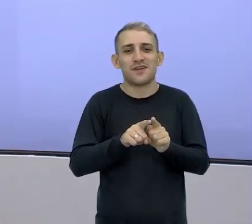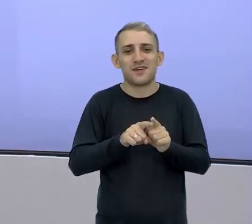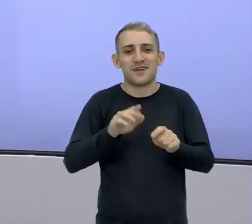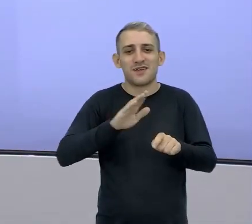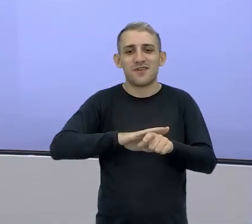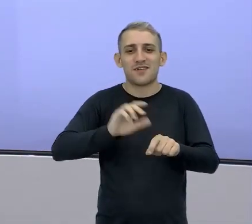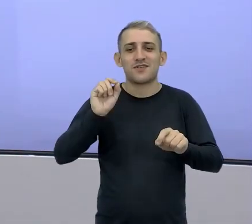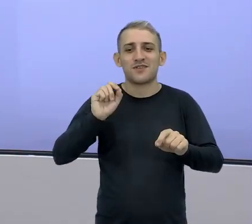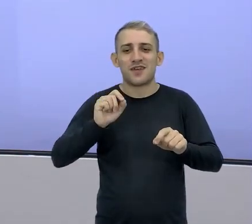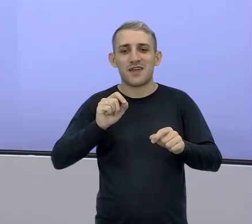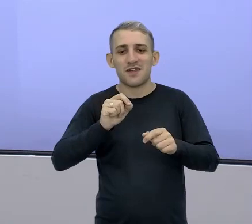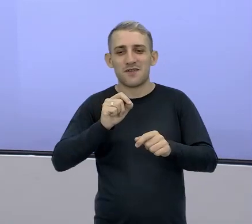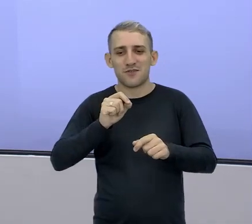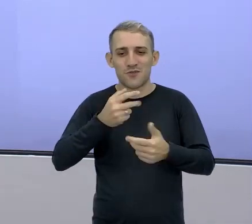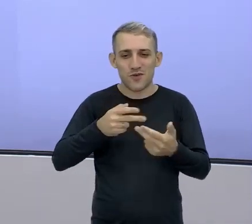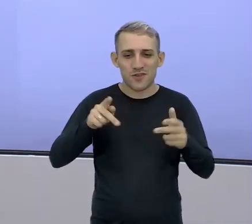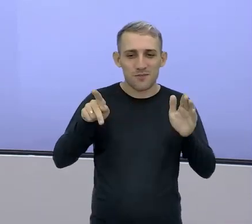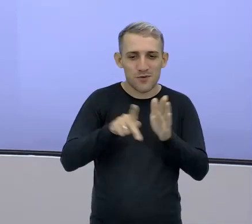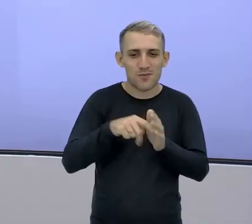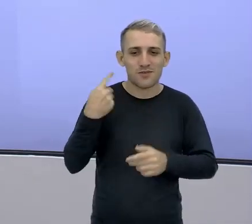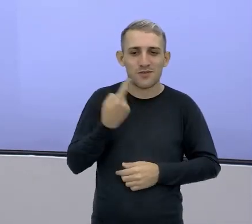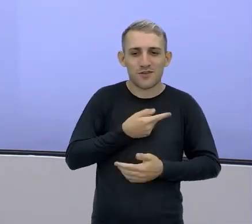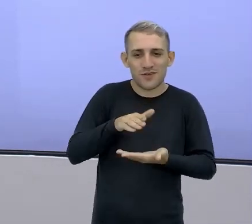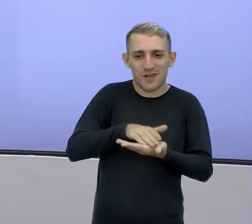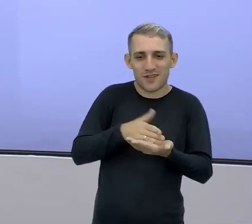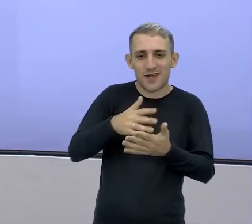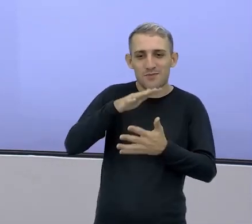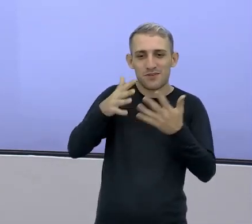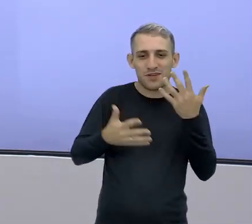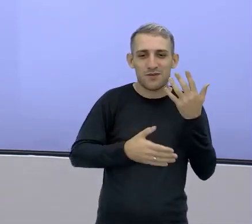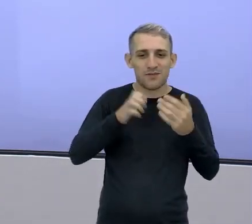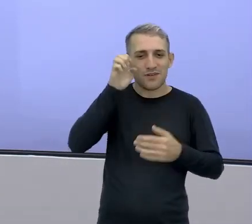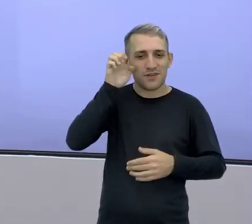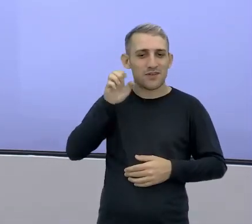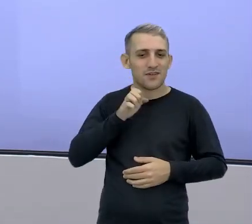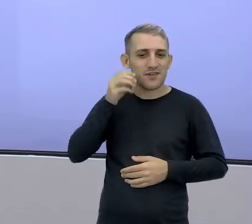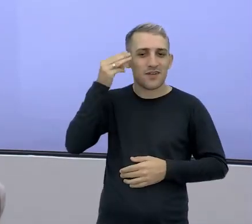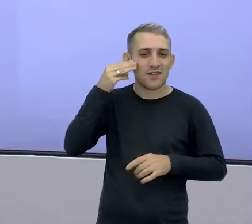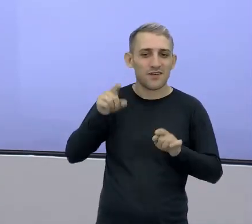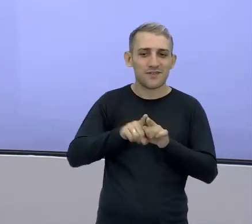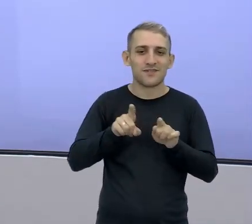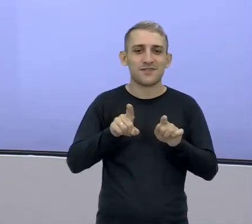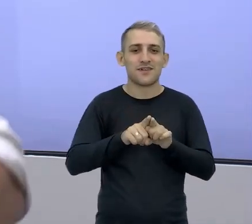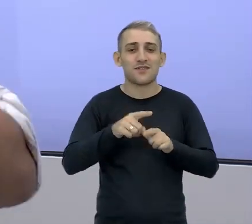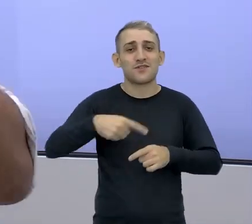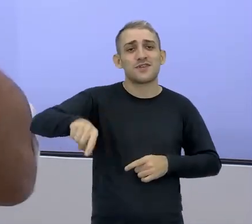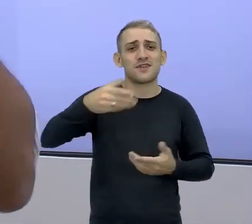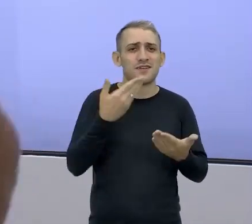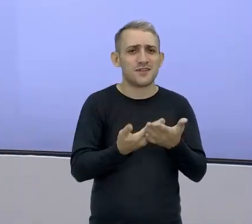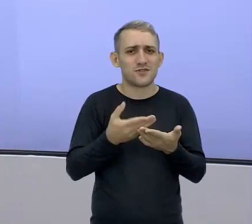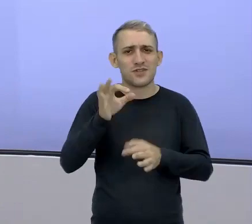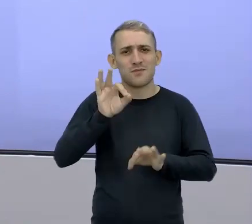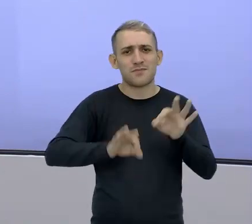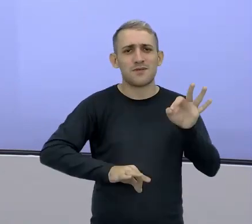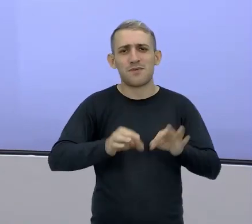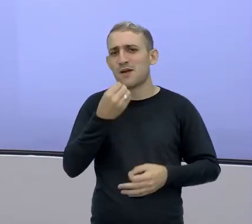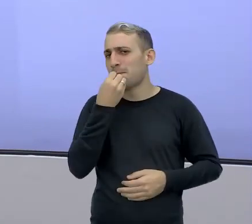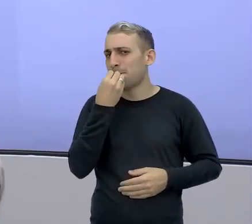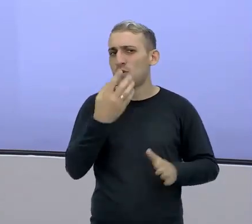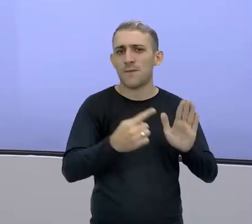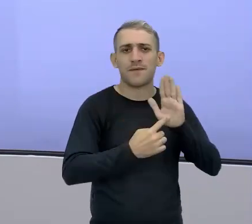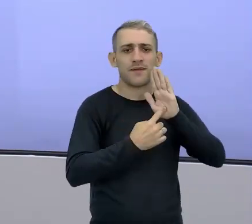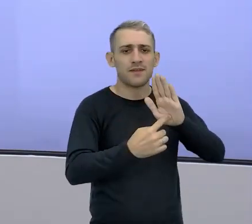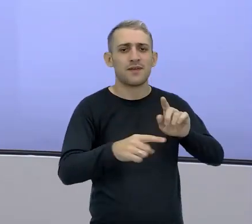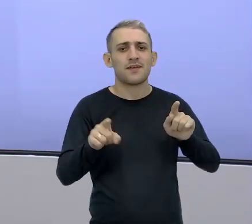fazendo malabares. Aos nossos intérpretes, a Elisângela e o Laércio. Pessoal, estudem, preparem uma boa